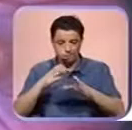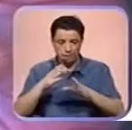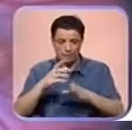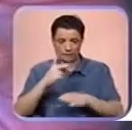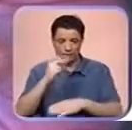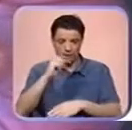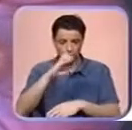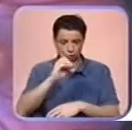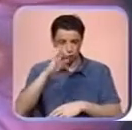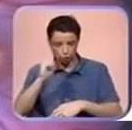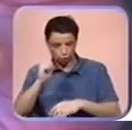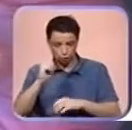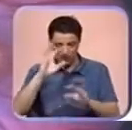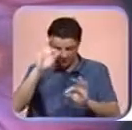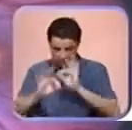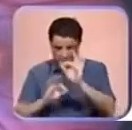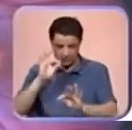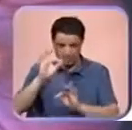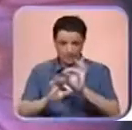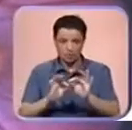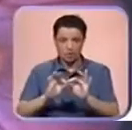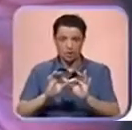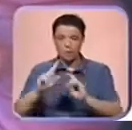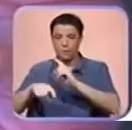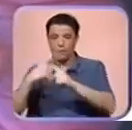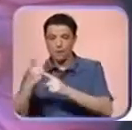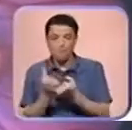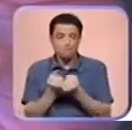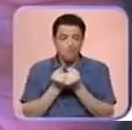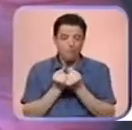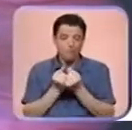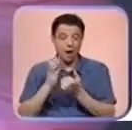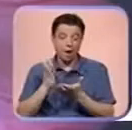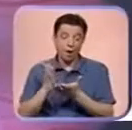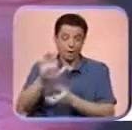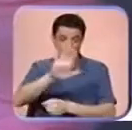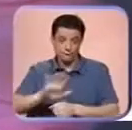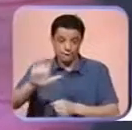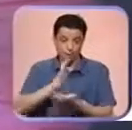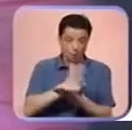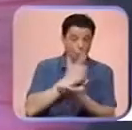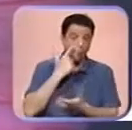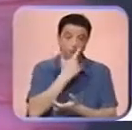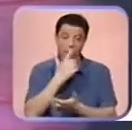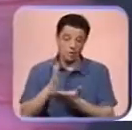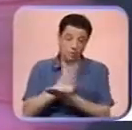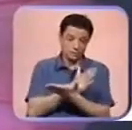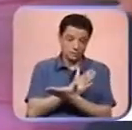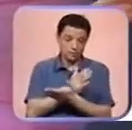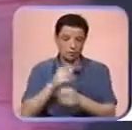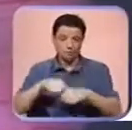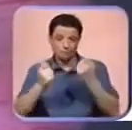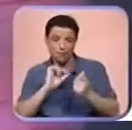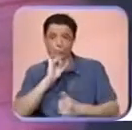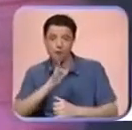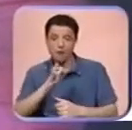vai fazer tratamentos nas zonas que estão a sofrer para poupar as outras, no fundo isso. Vamos poupar as outras que ainda não estão atingidas. Sim. Se